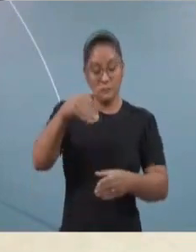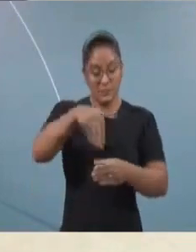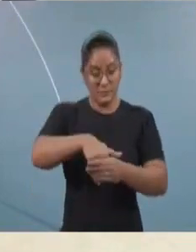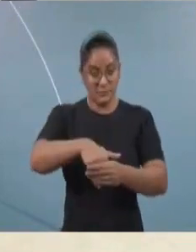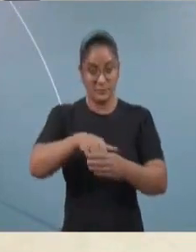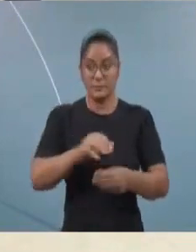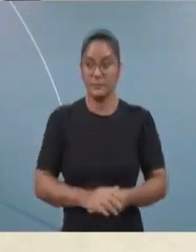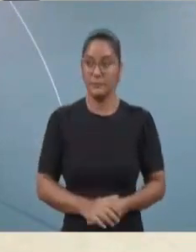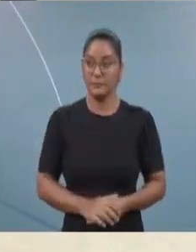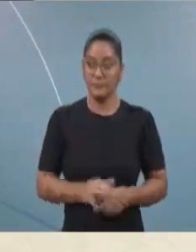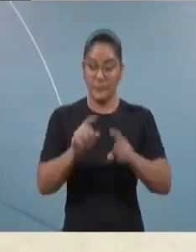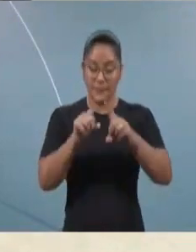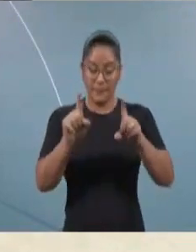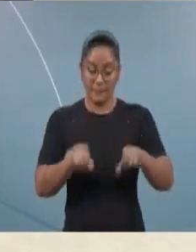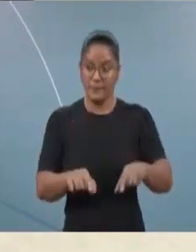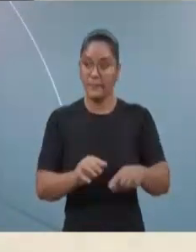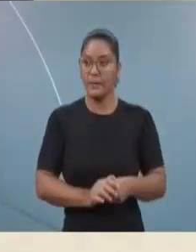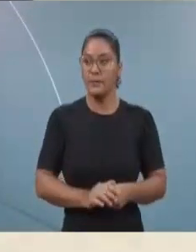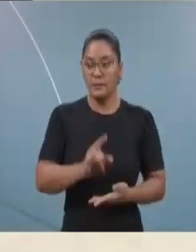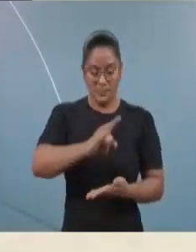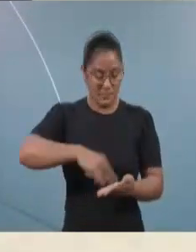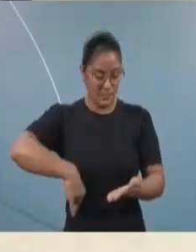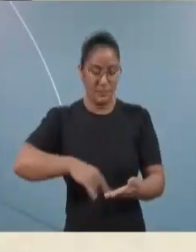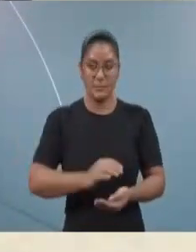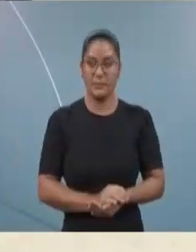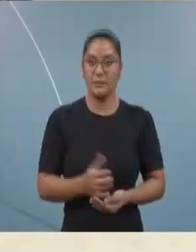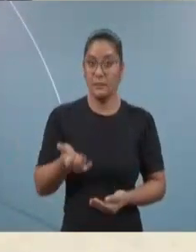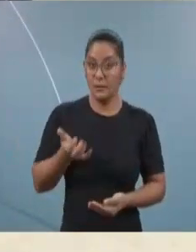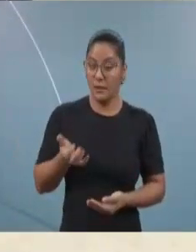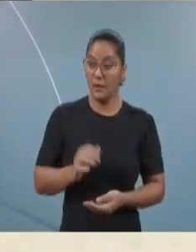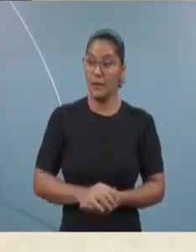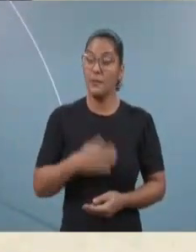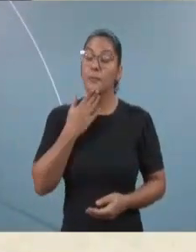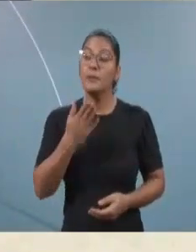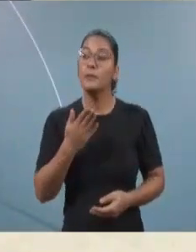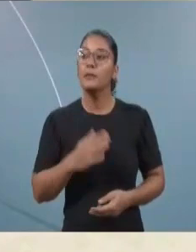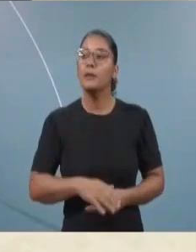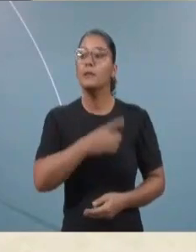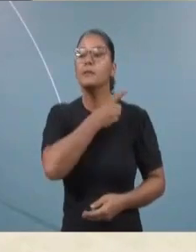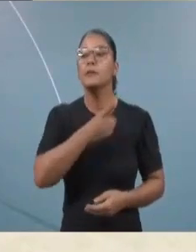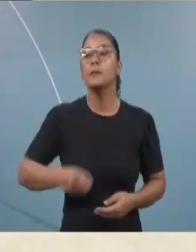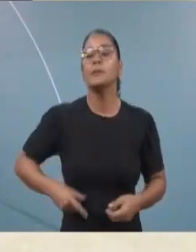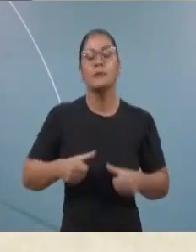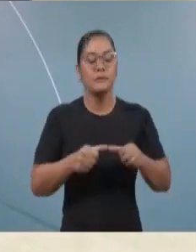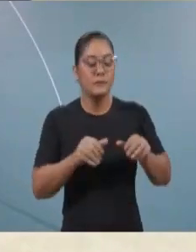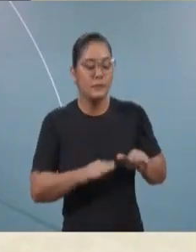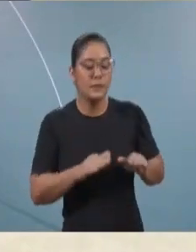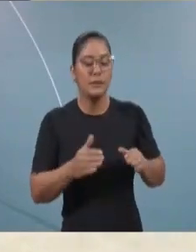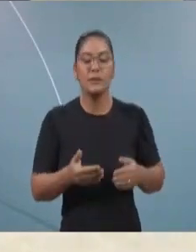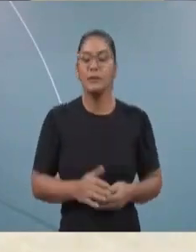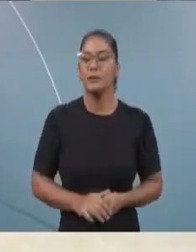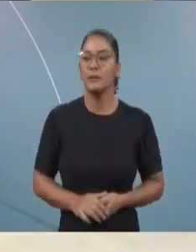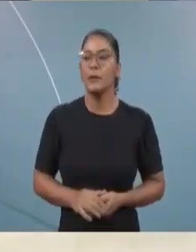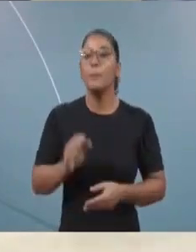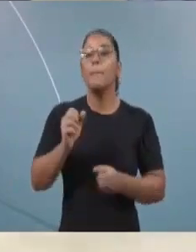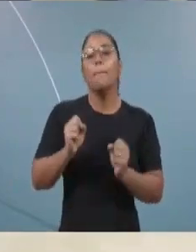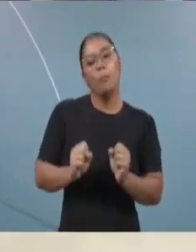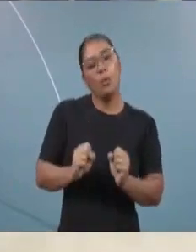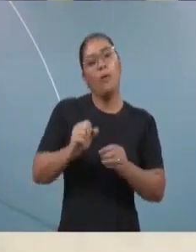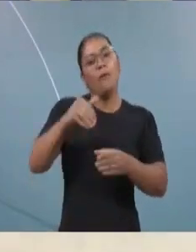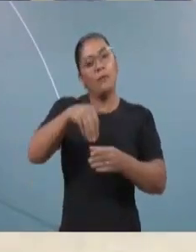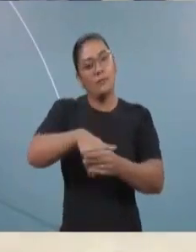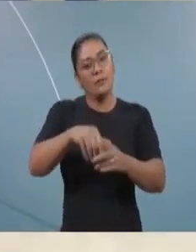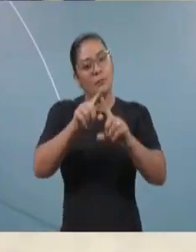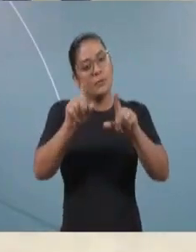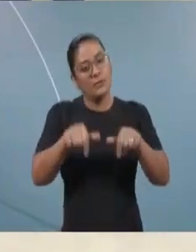de dos projetos e dos requerimentos e que nós queremos colocar e pedimos que os deputados fiqu para que a gente possa votar os projetos